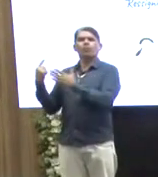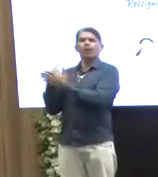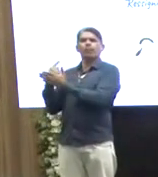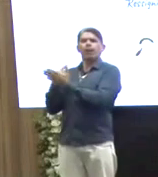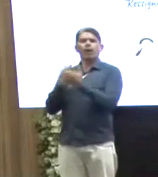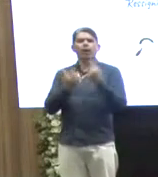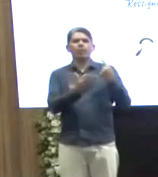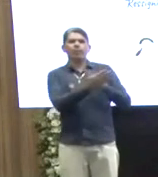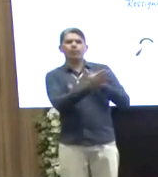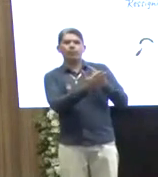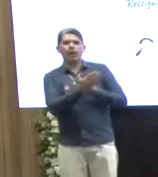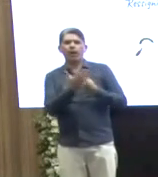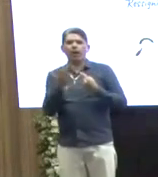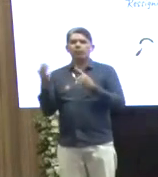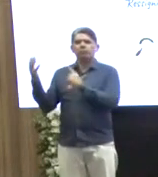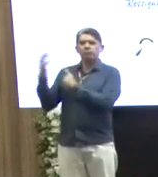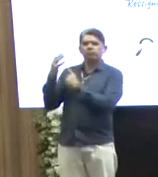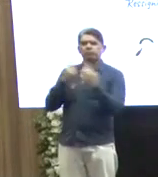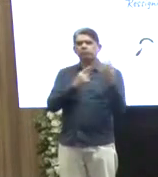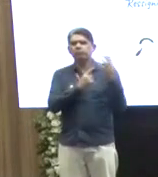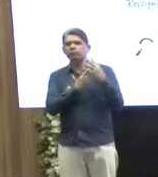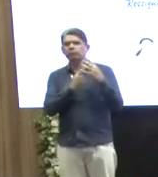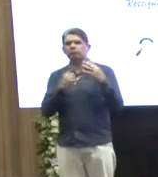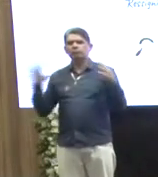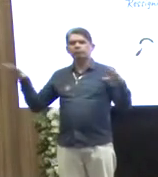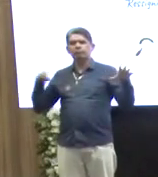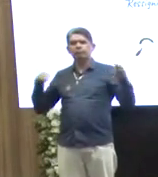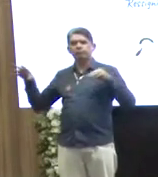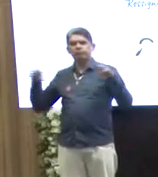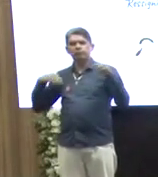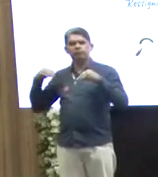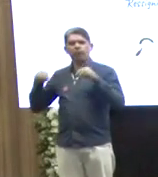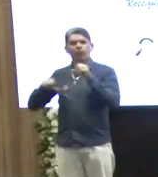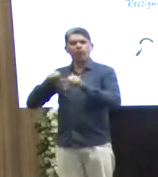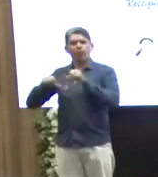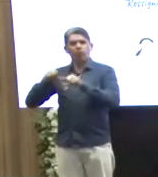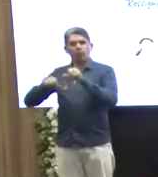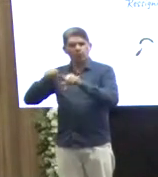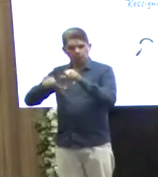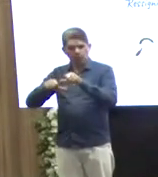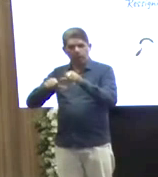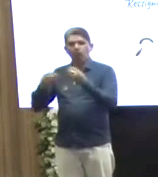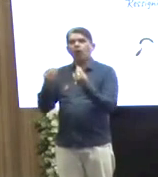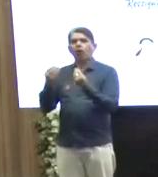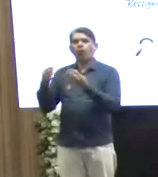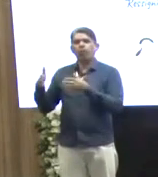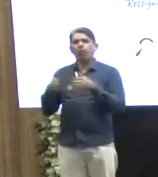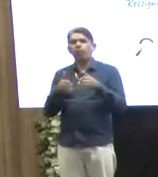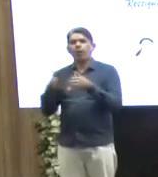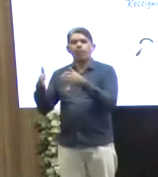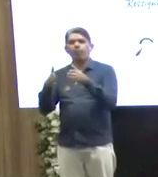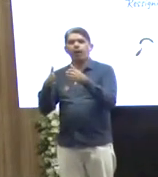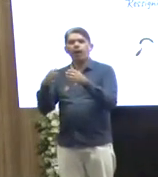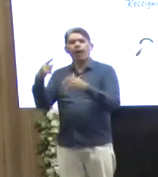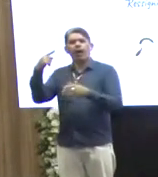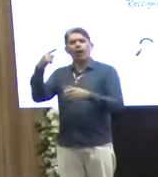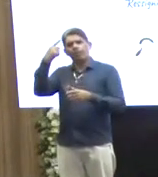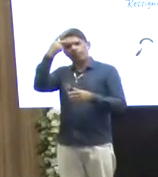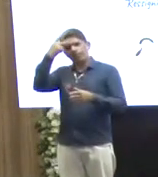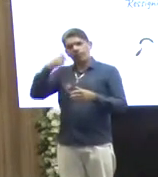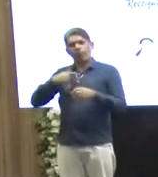isso é o processo educacional. O processo educacional não é só o outro e a outra, é o tanto que nós também, professoras e